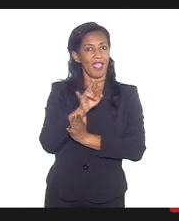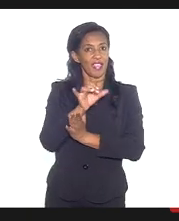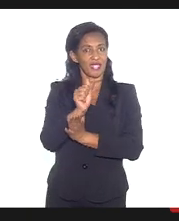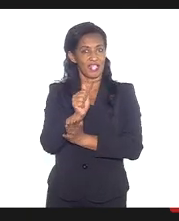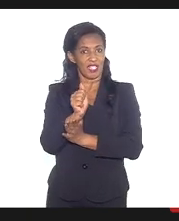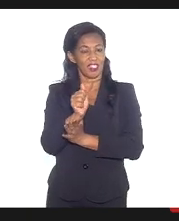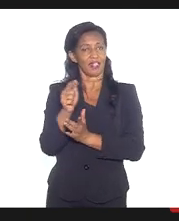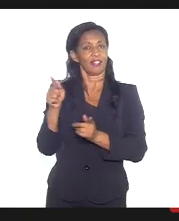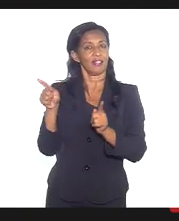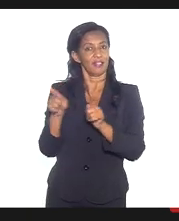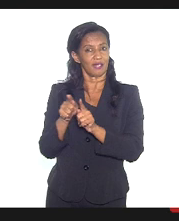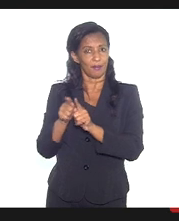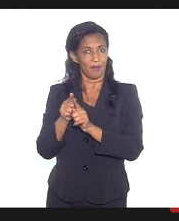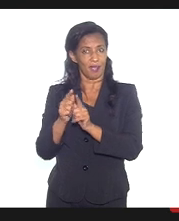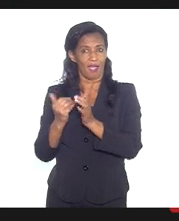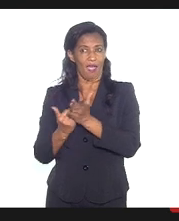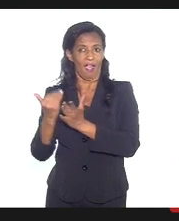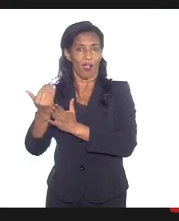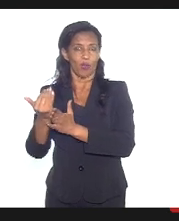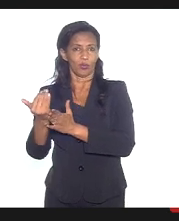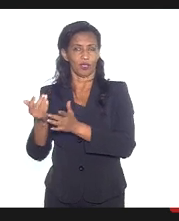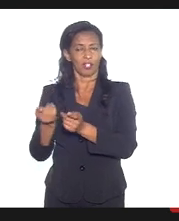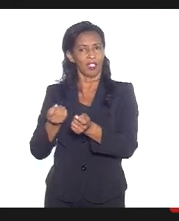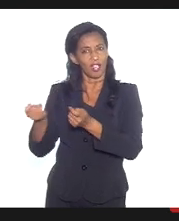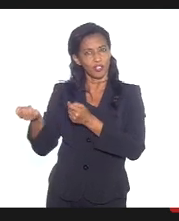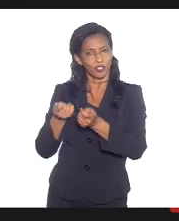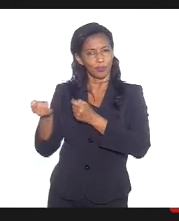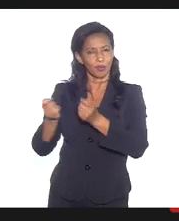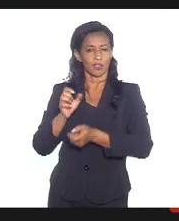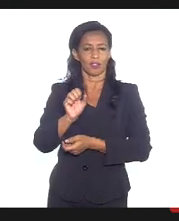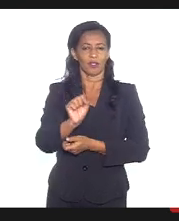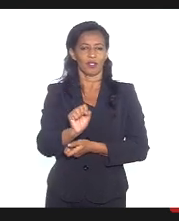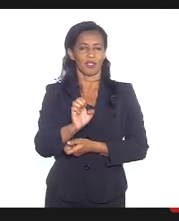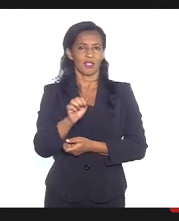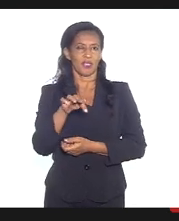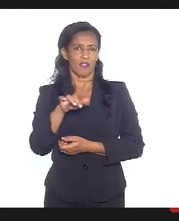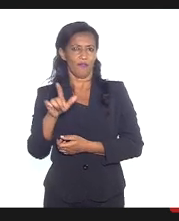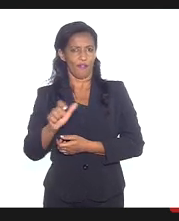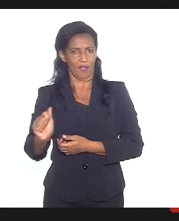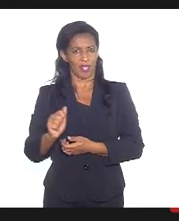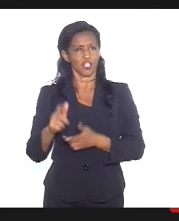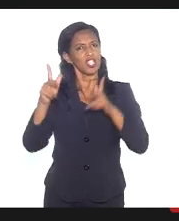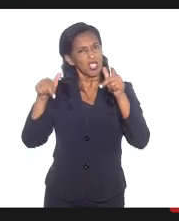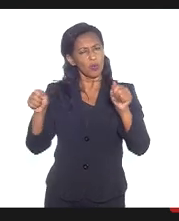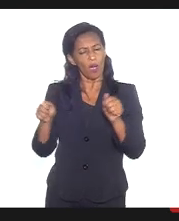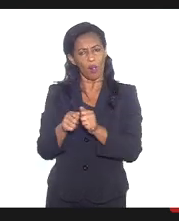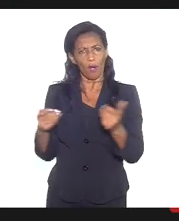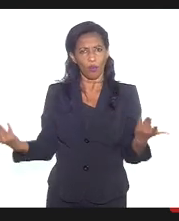assessoramento técnico à alta administração da Cefaz, como a gente está fazendo agora durante a própria CPI, tá?